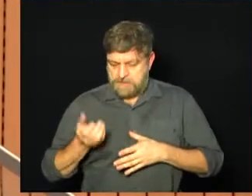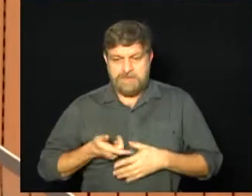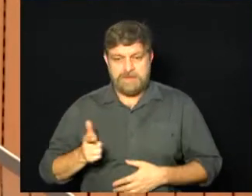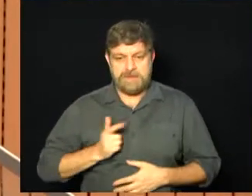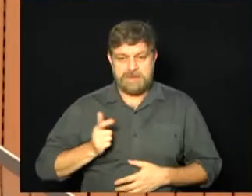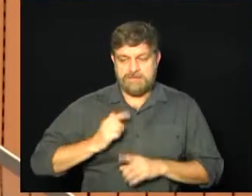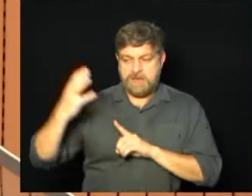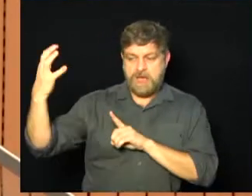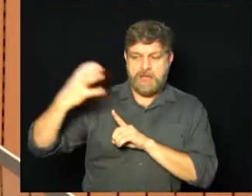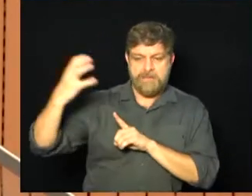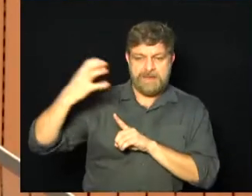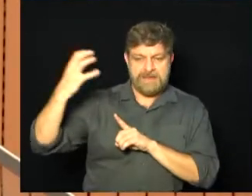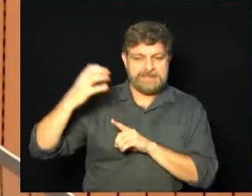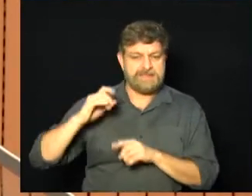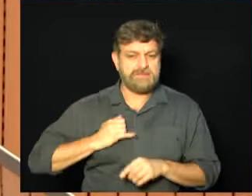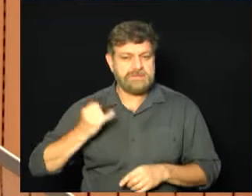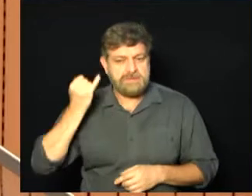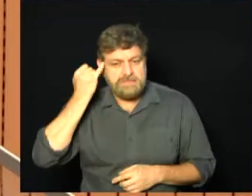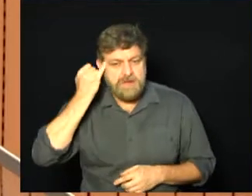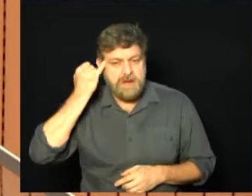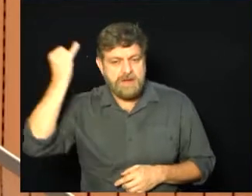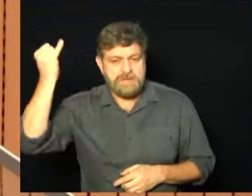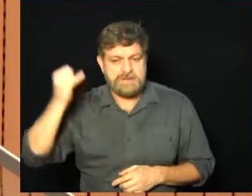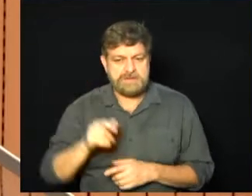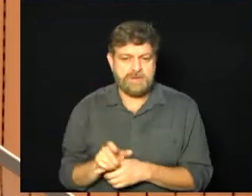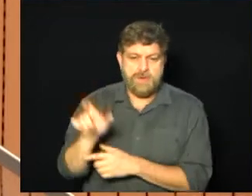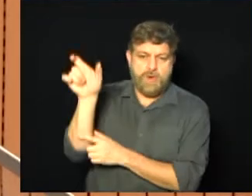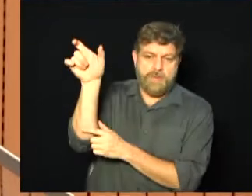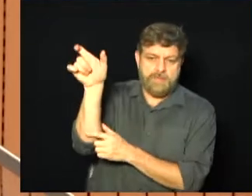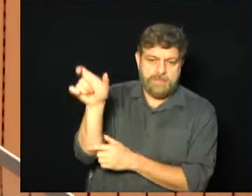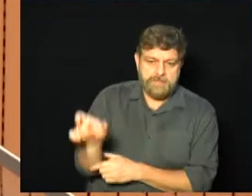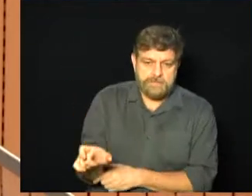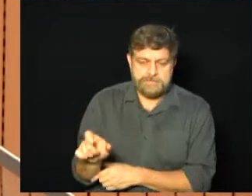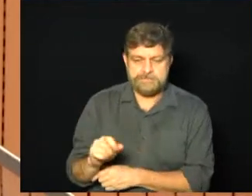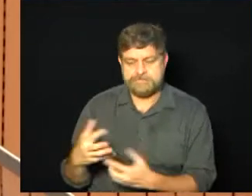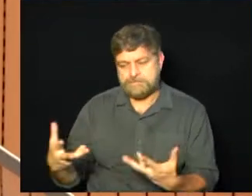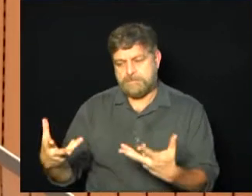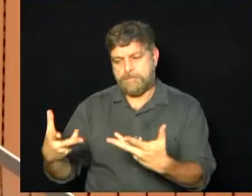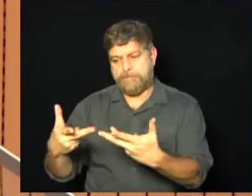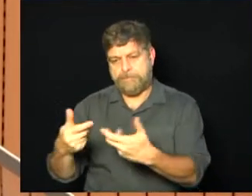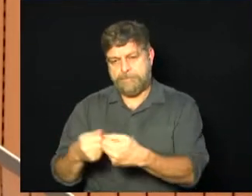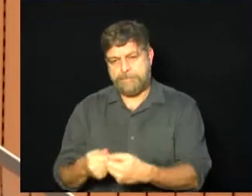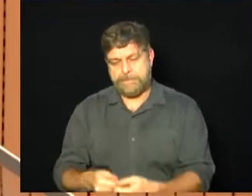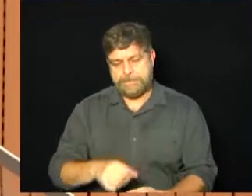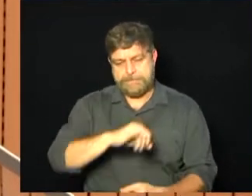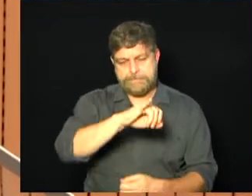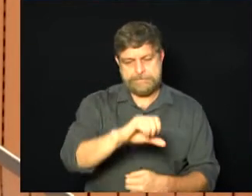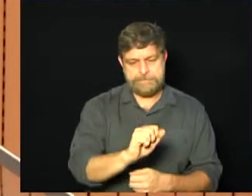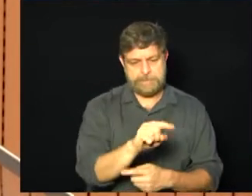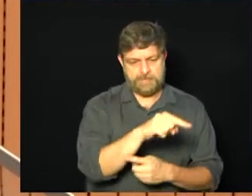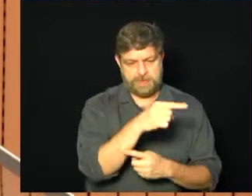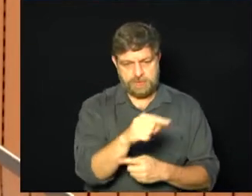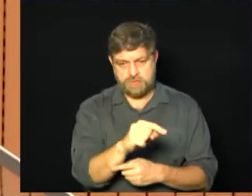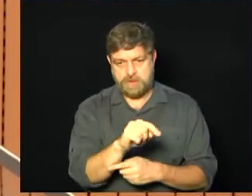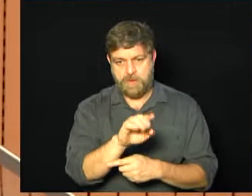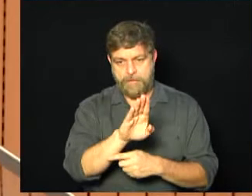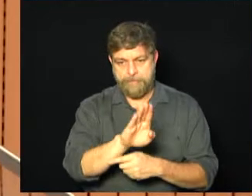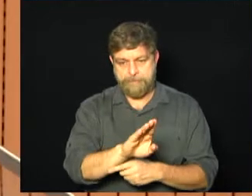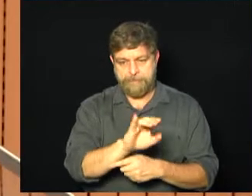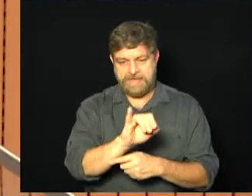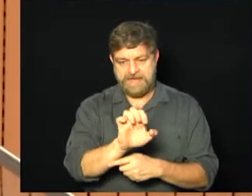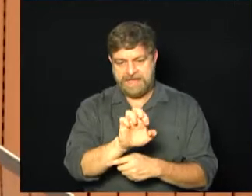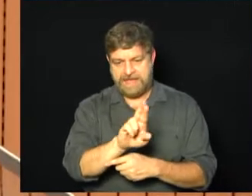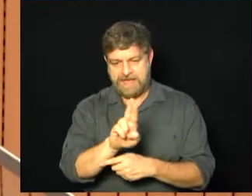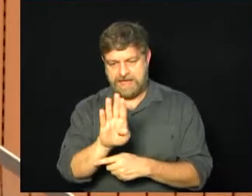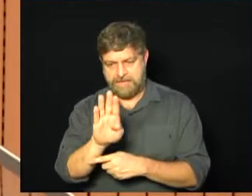de idealistas, como o brilhante tribuno João César Bueno Bierenbach, o